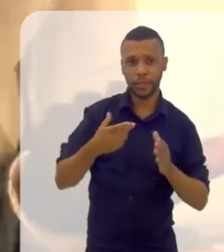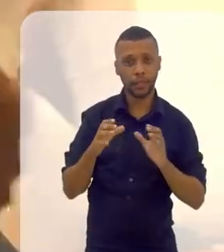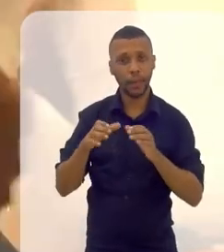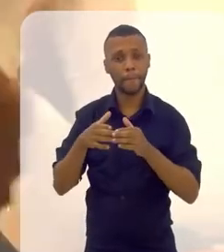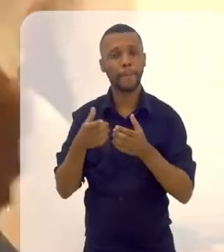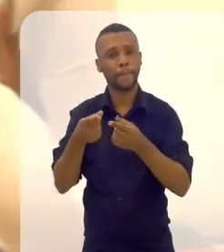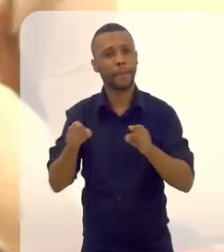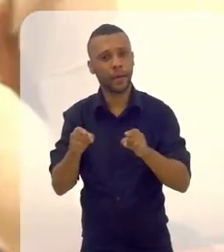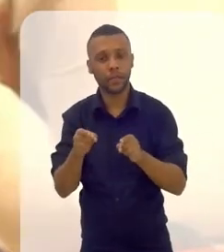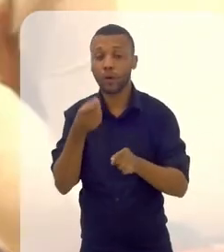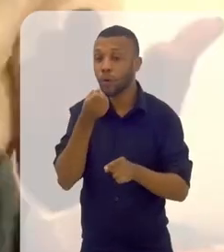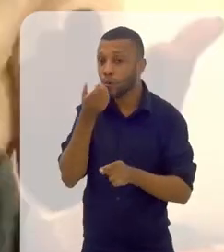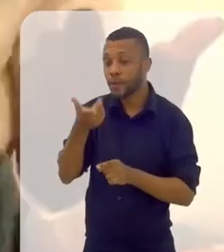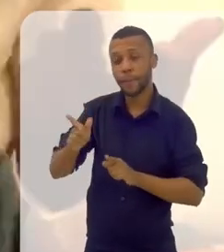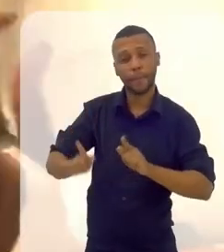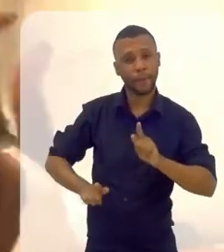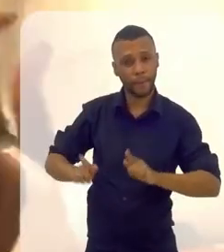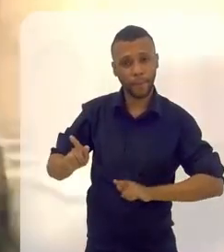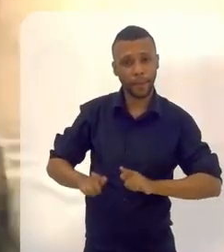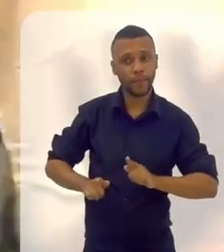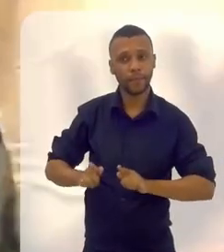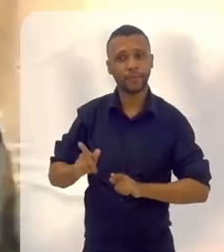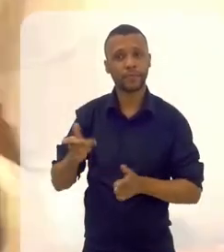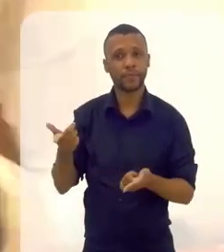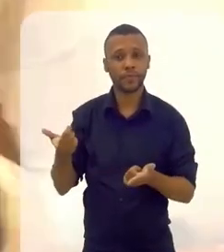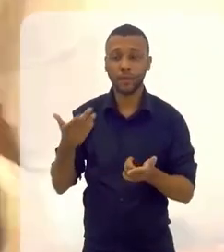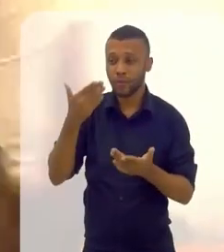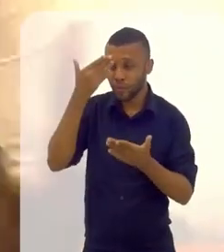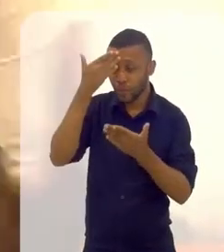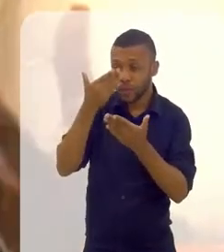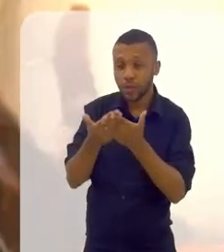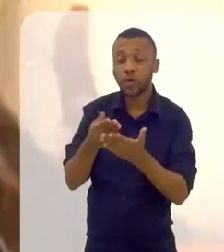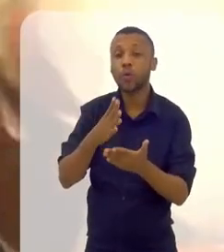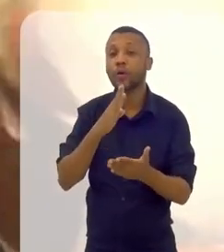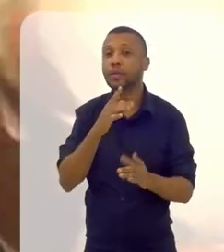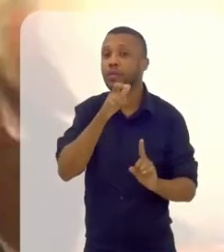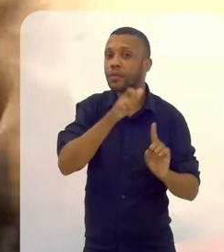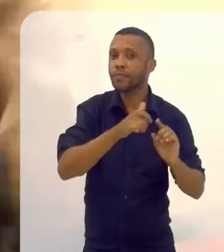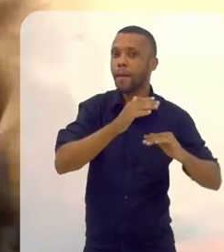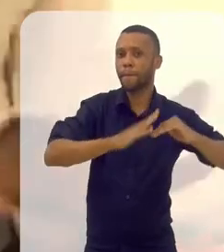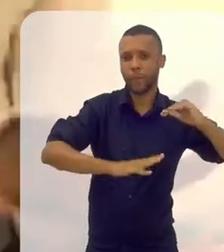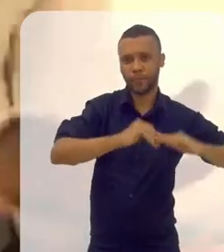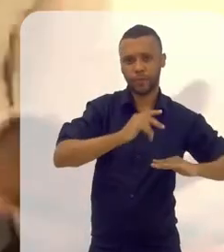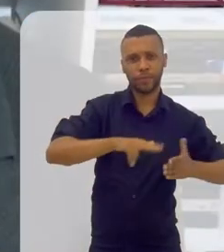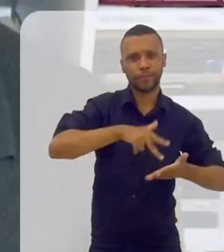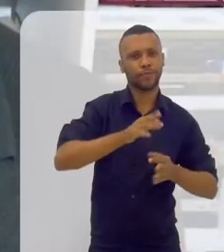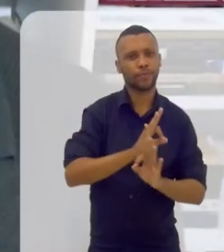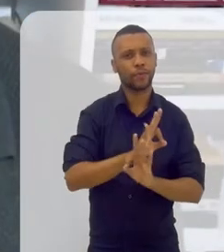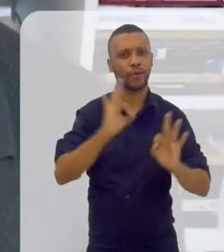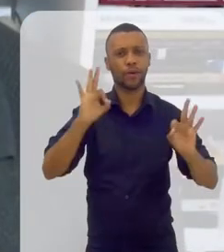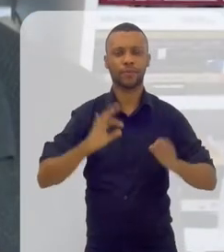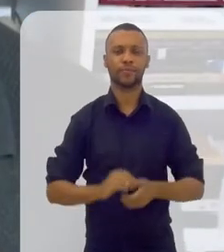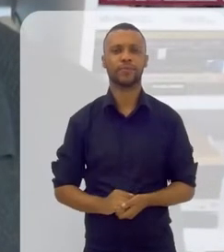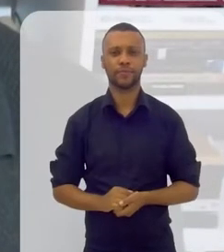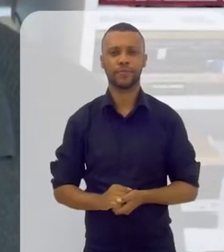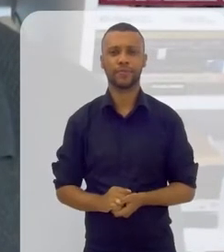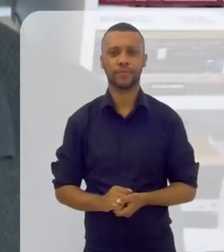agora. E aí eu contei pra minha prima, tipo, Monique, você não acredita que eu conheci? Foi ótimo.